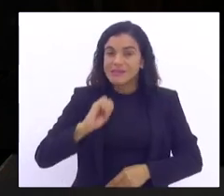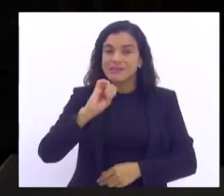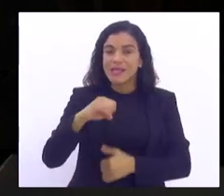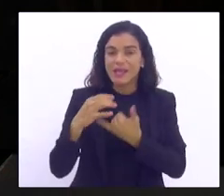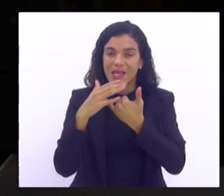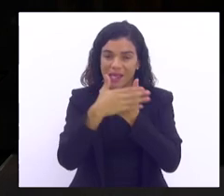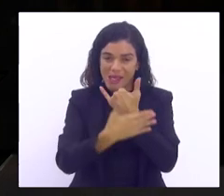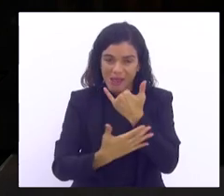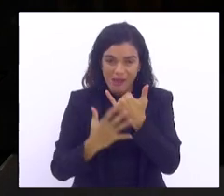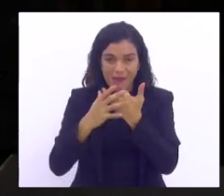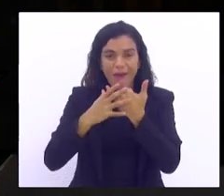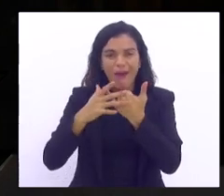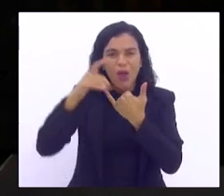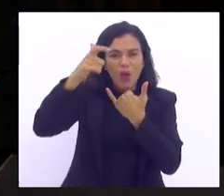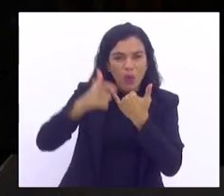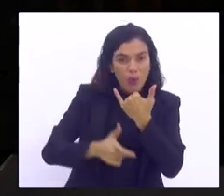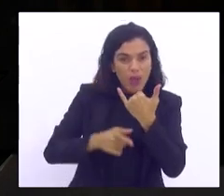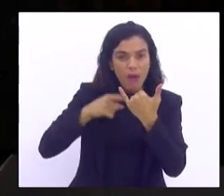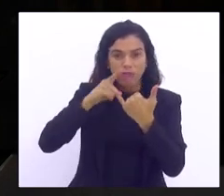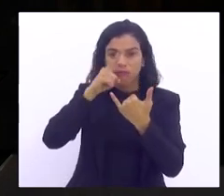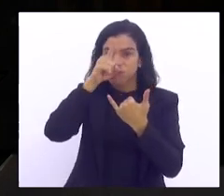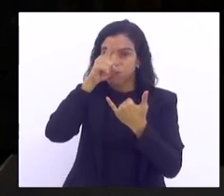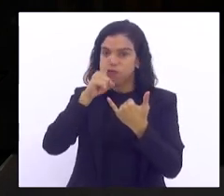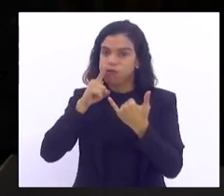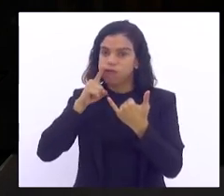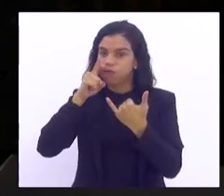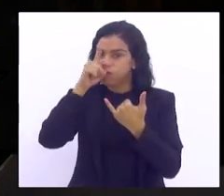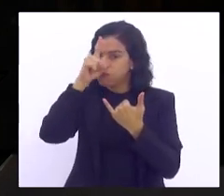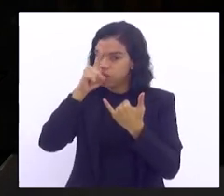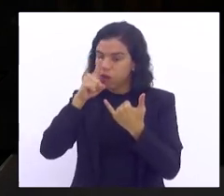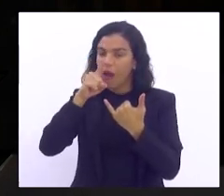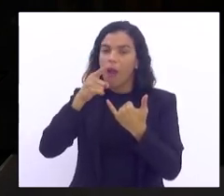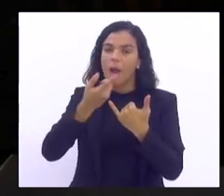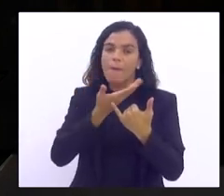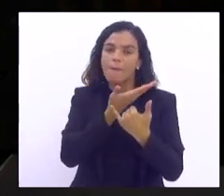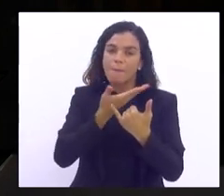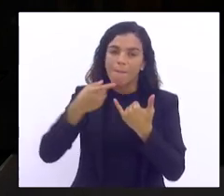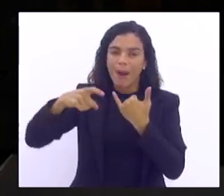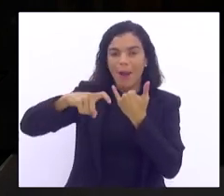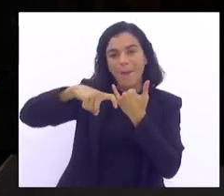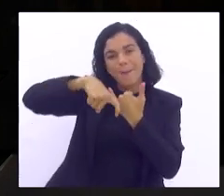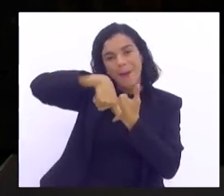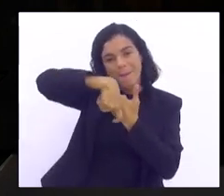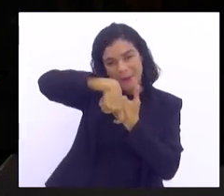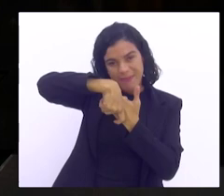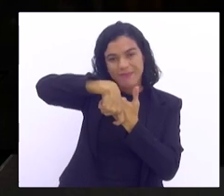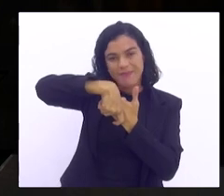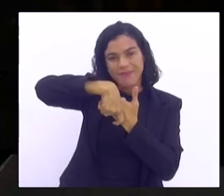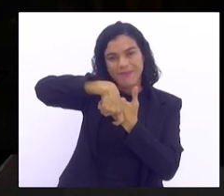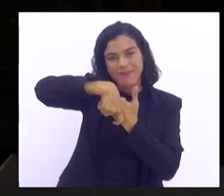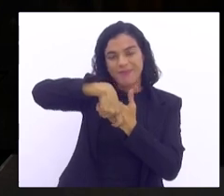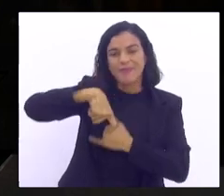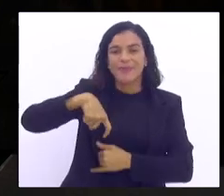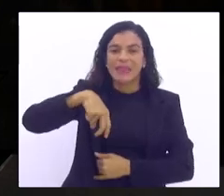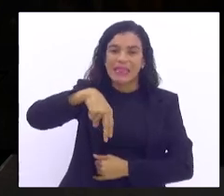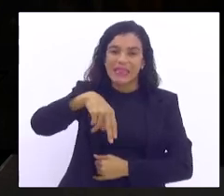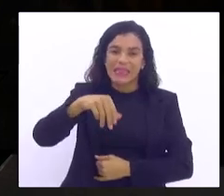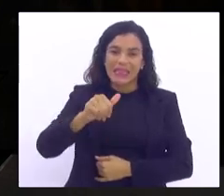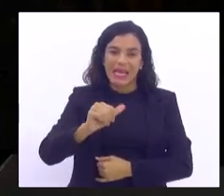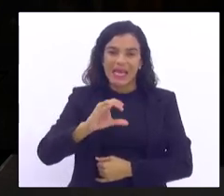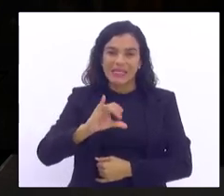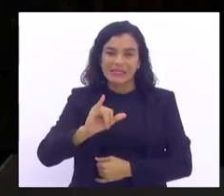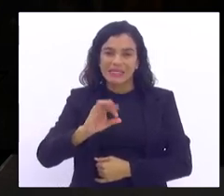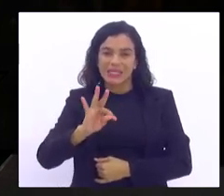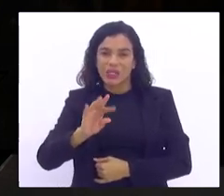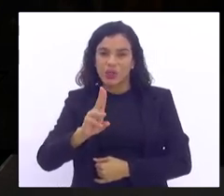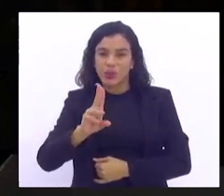mulher se torna um lugar absolutamente inseguro para a criança, que é justamente o nascituro, e o nascituro é o